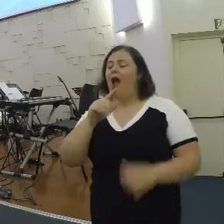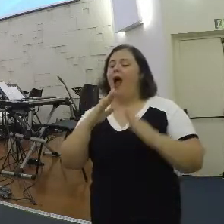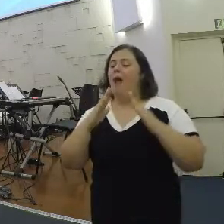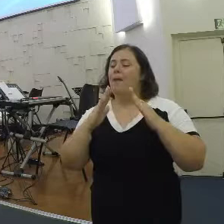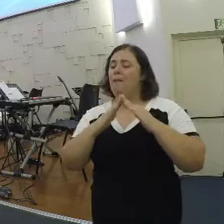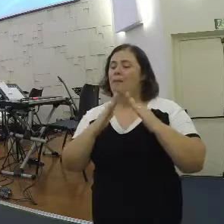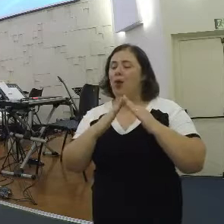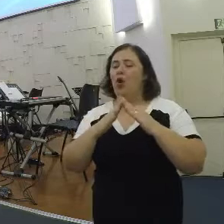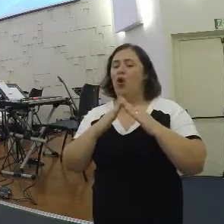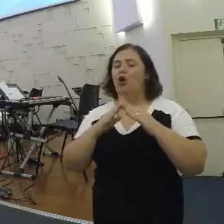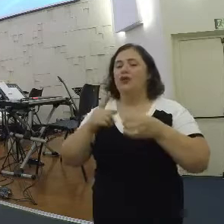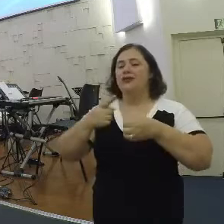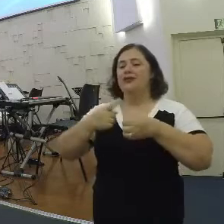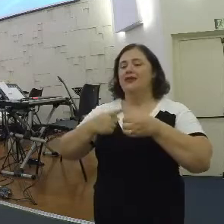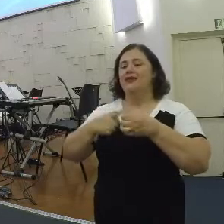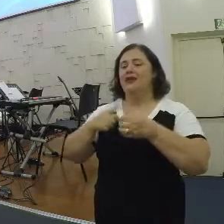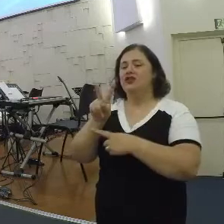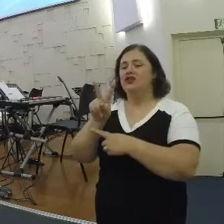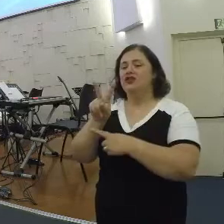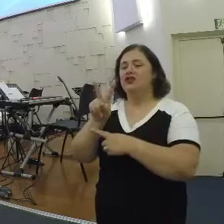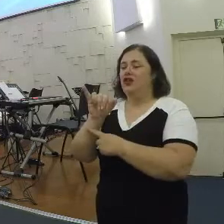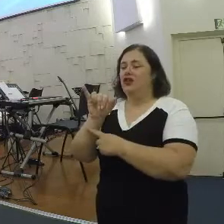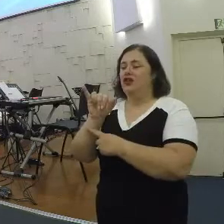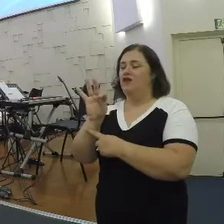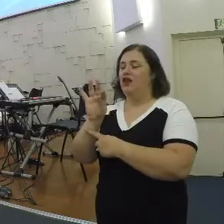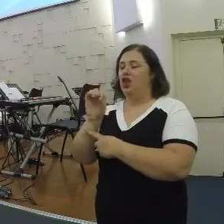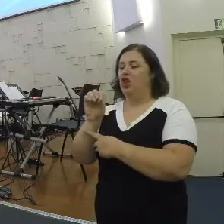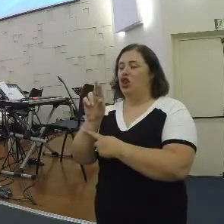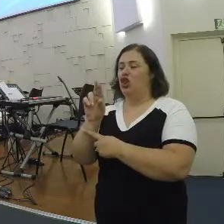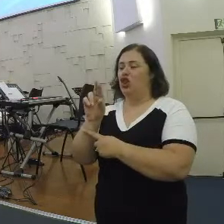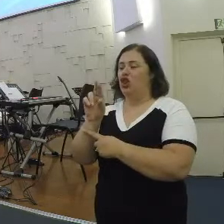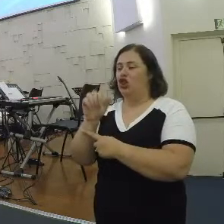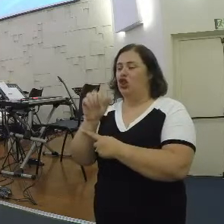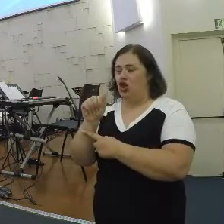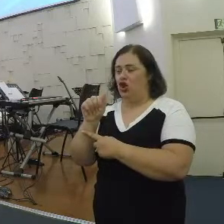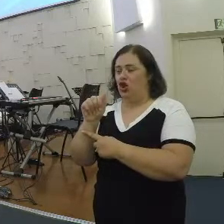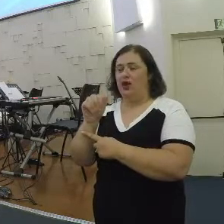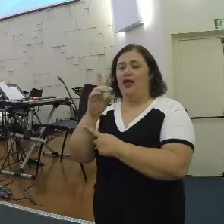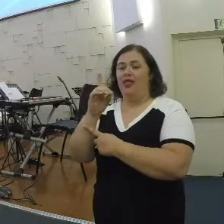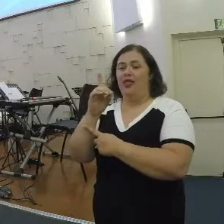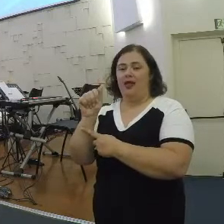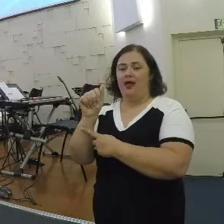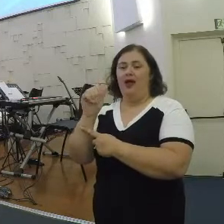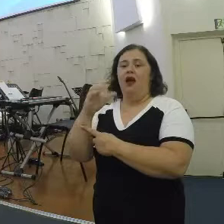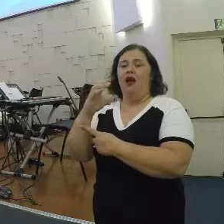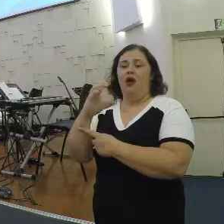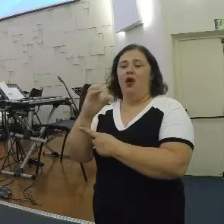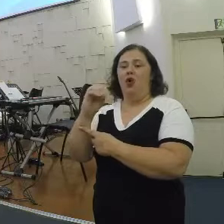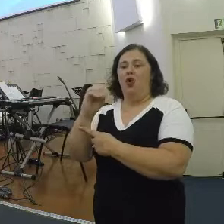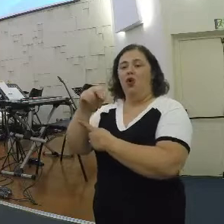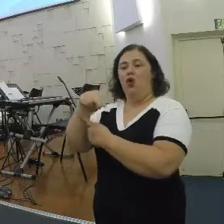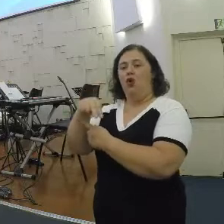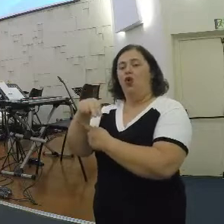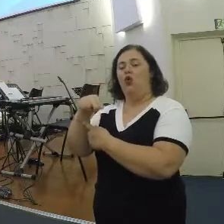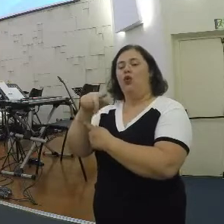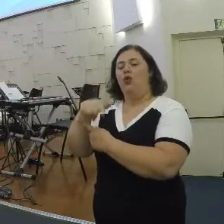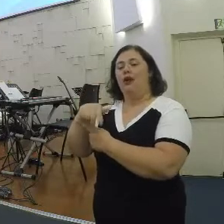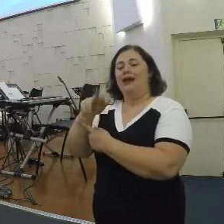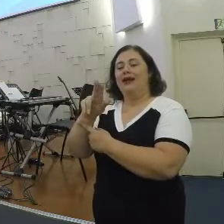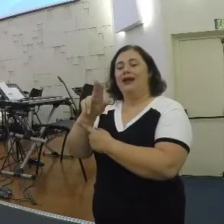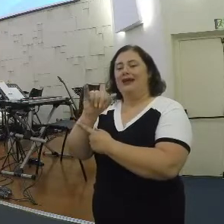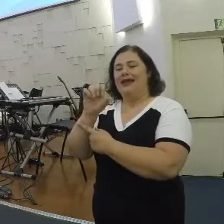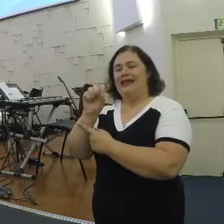e muitas igrejas evangélicas. Há uma antiga igreja batista com mais de 110 anos no centro daquela cidade, mas há também a segunda